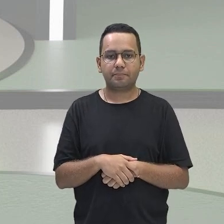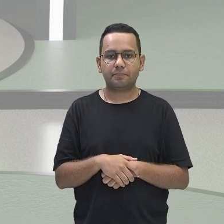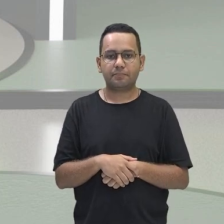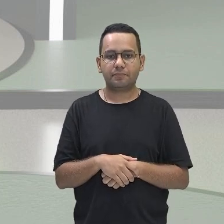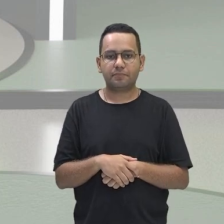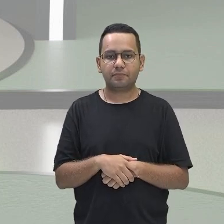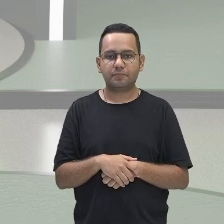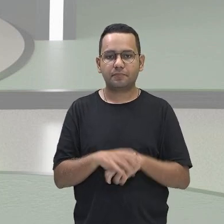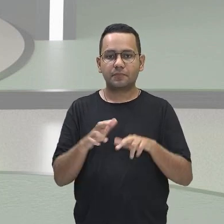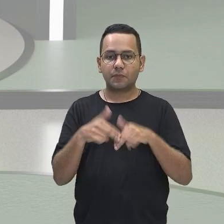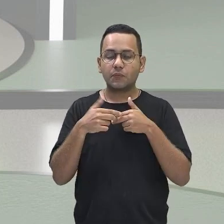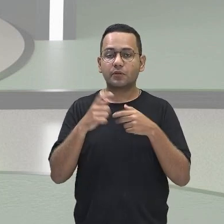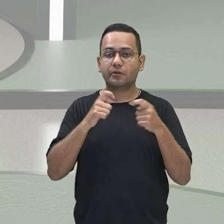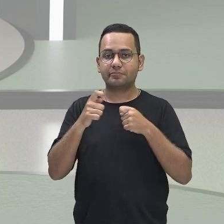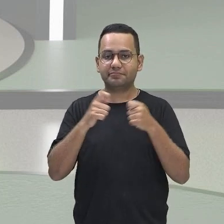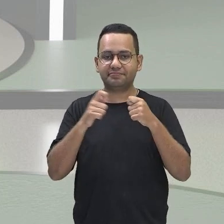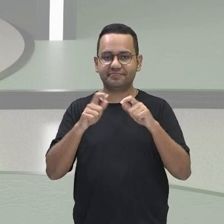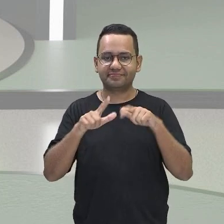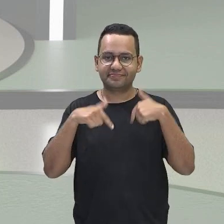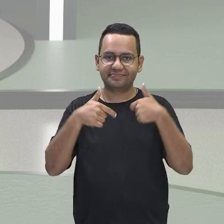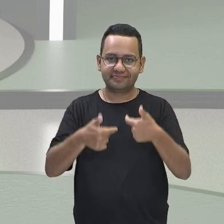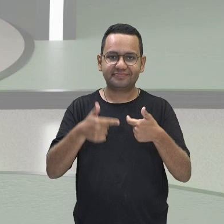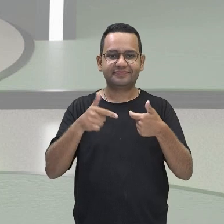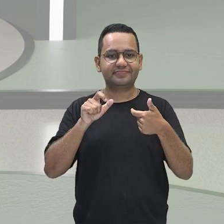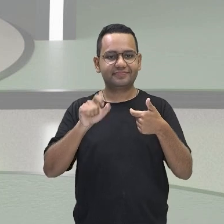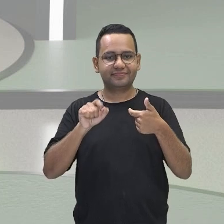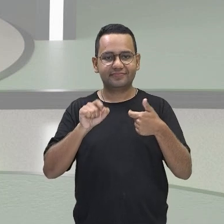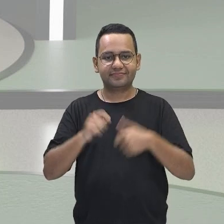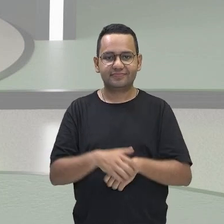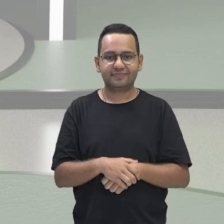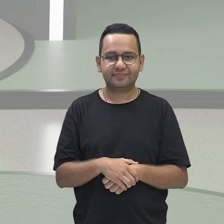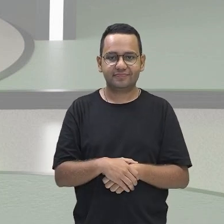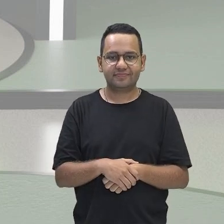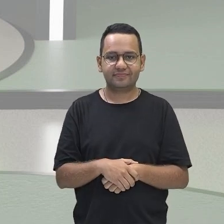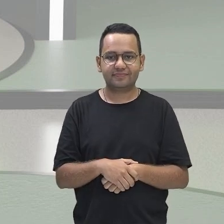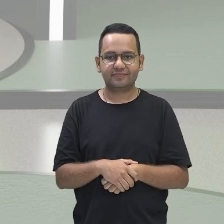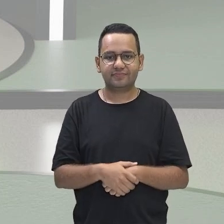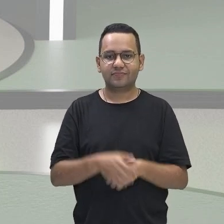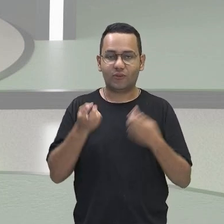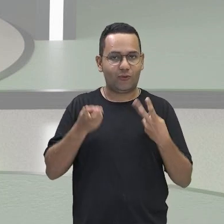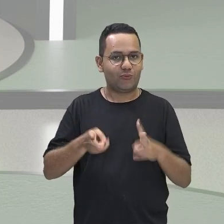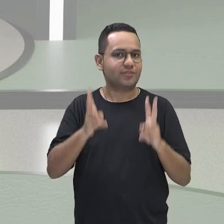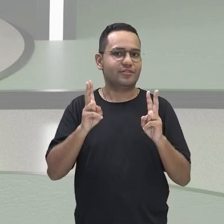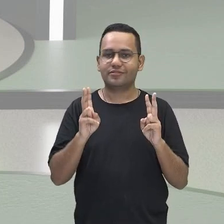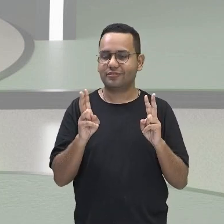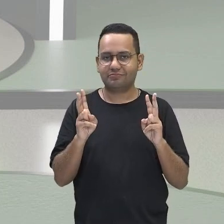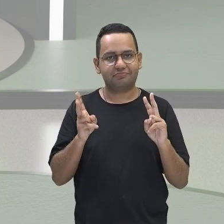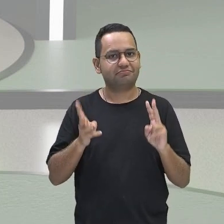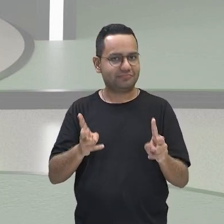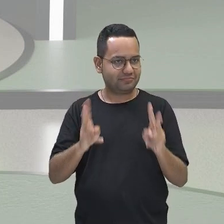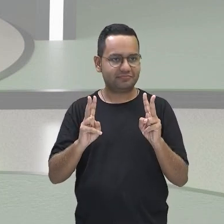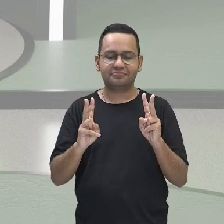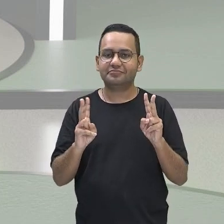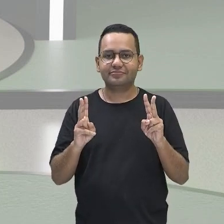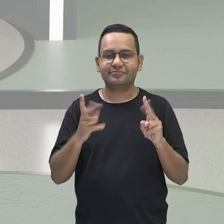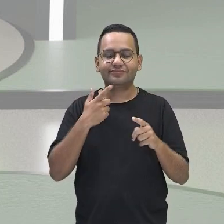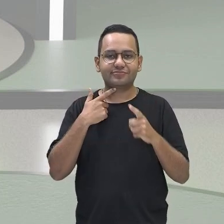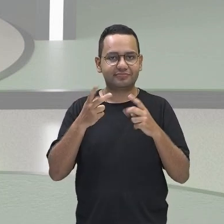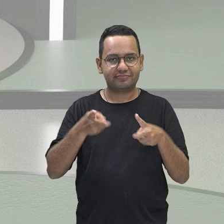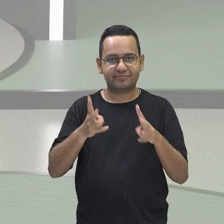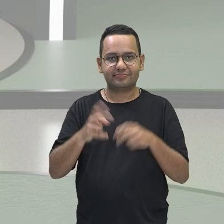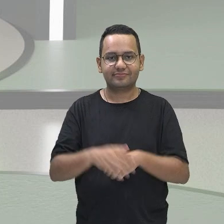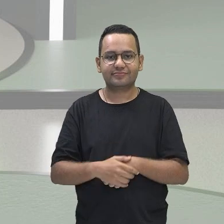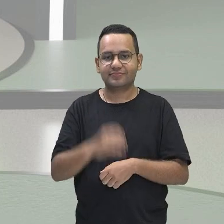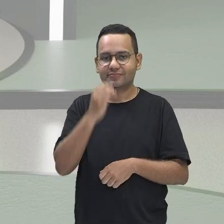as nossas ações voluntárias, ou seja, aquelas que nós temos controle na nossa execução,